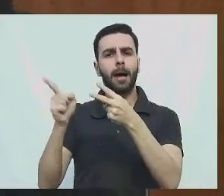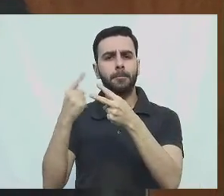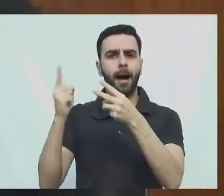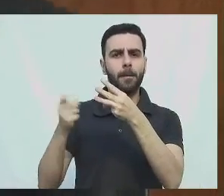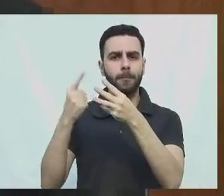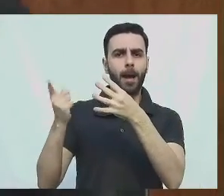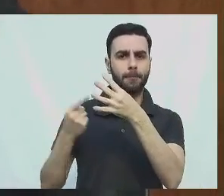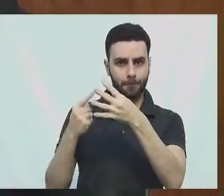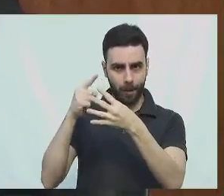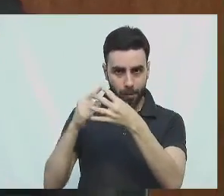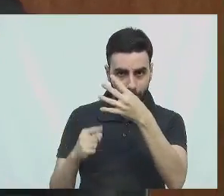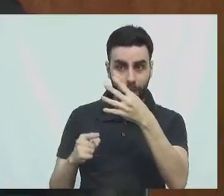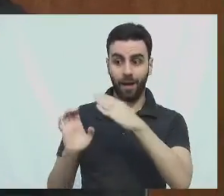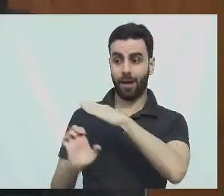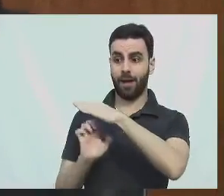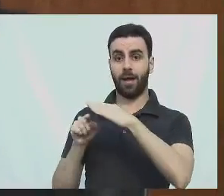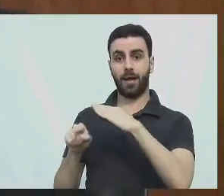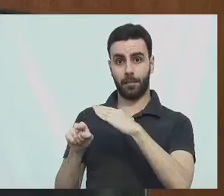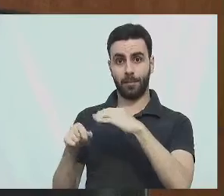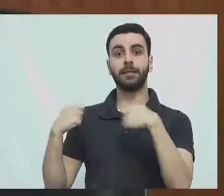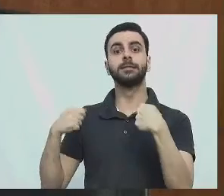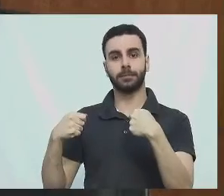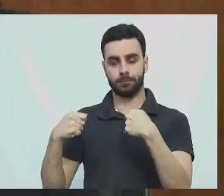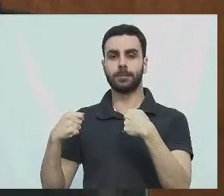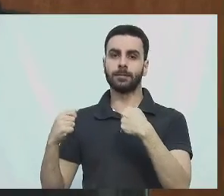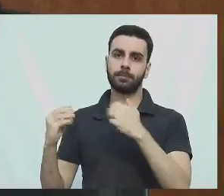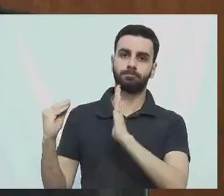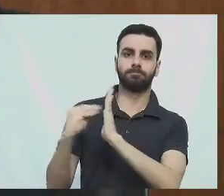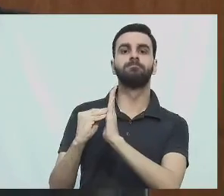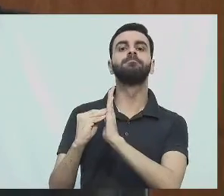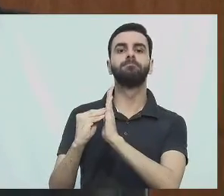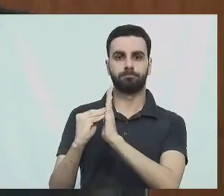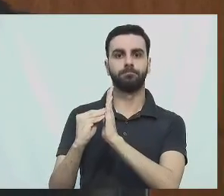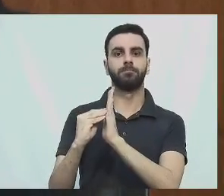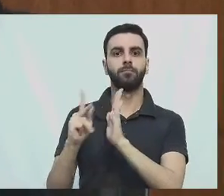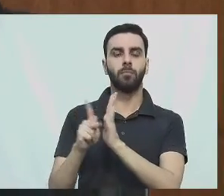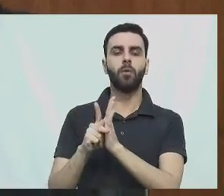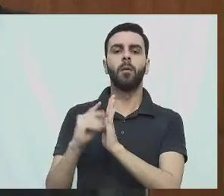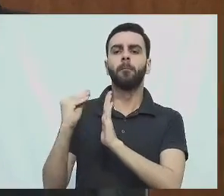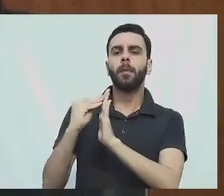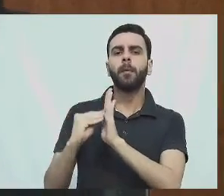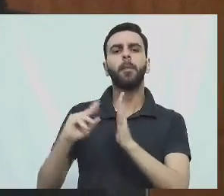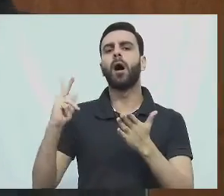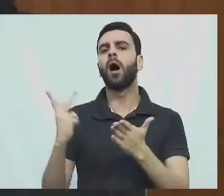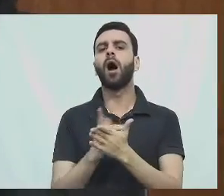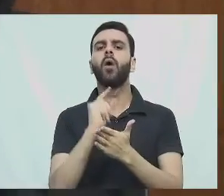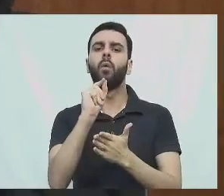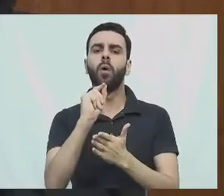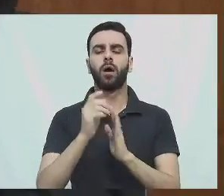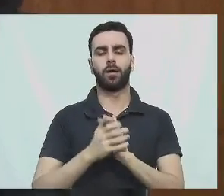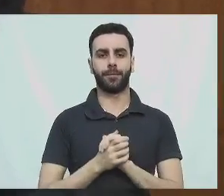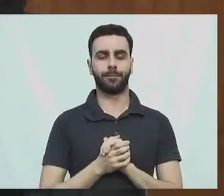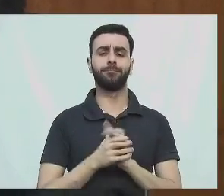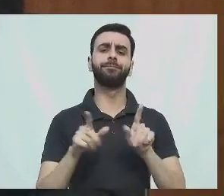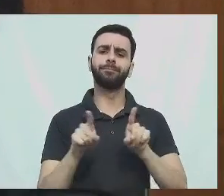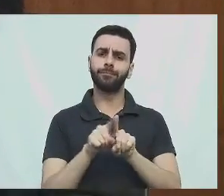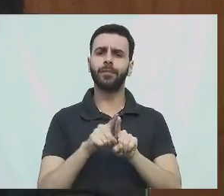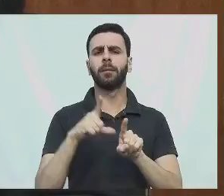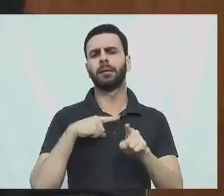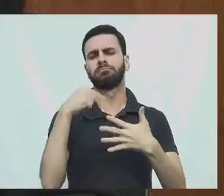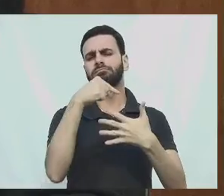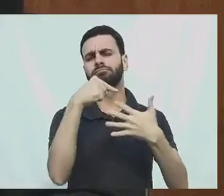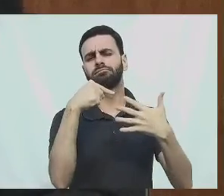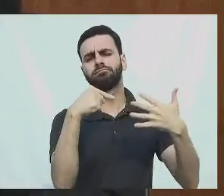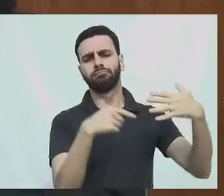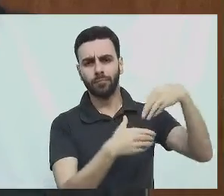equipamento, a empresa ela tem que registrar ali no livro, né, o que aconteceu. E, claro, né, seguindo aqui, são